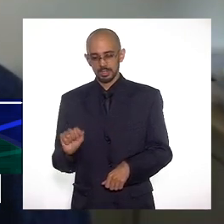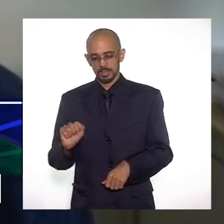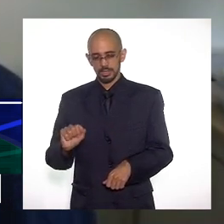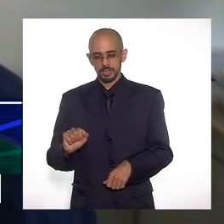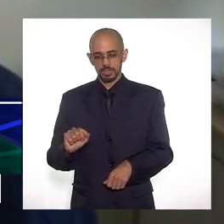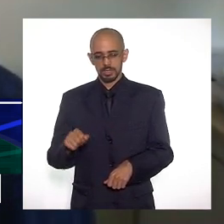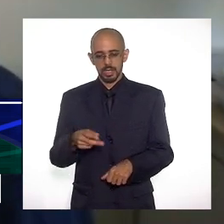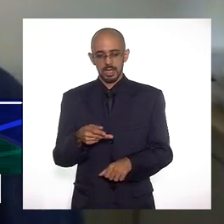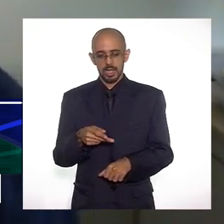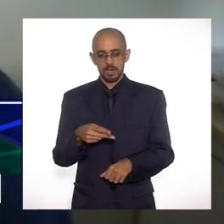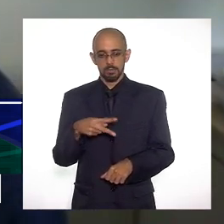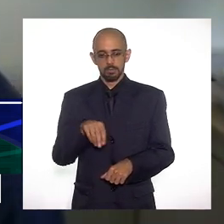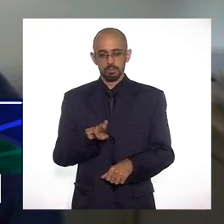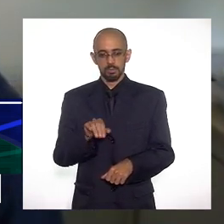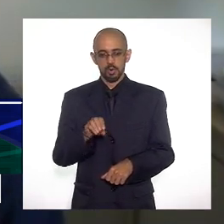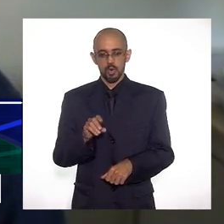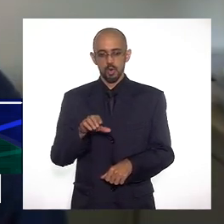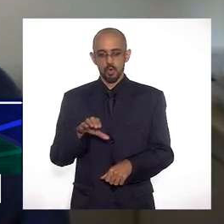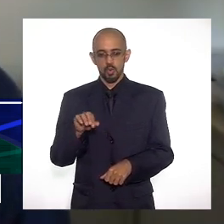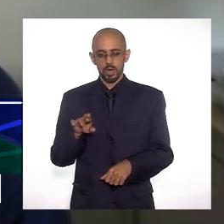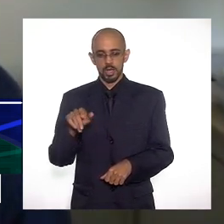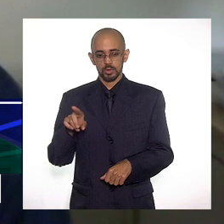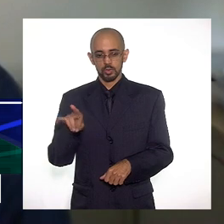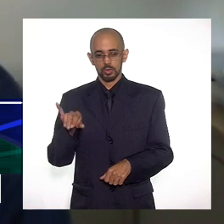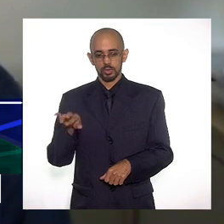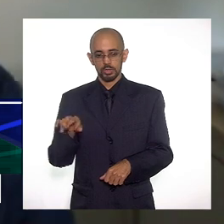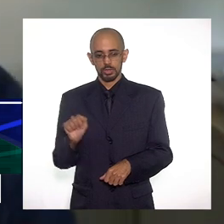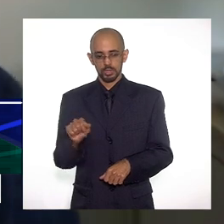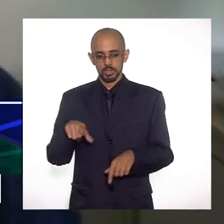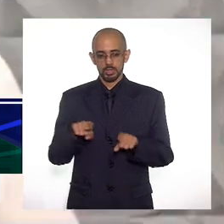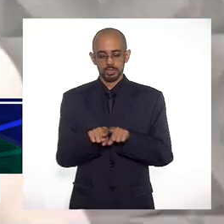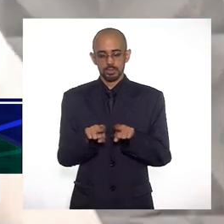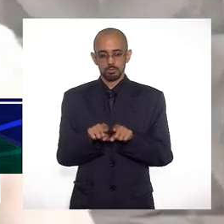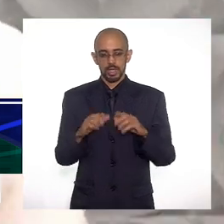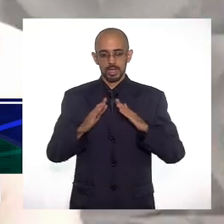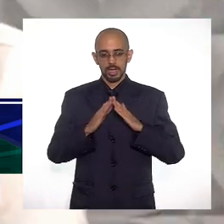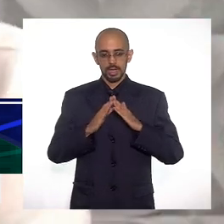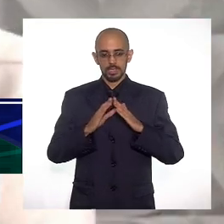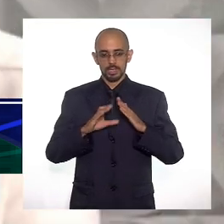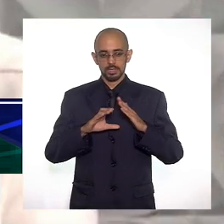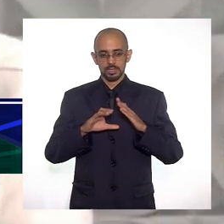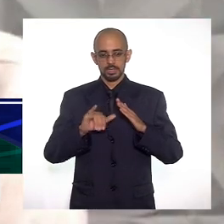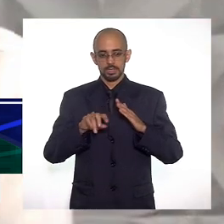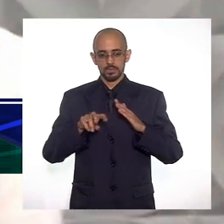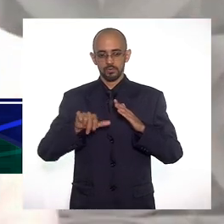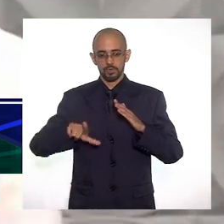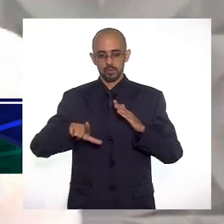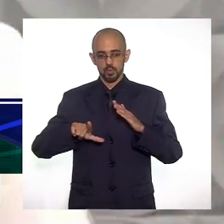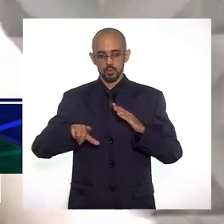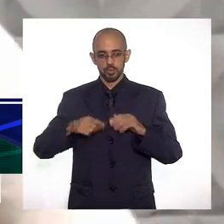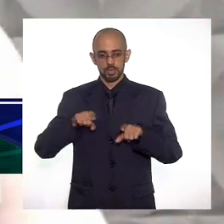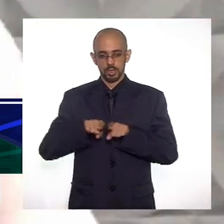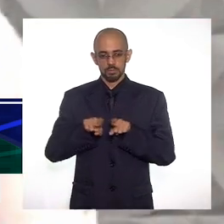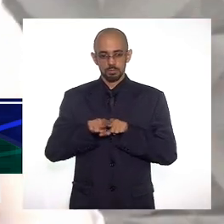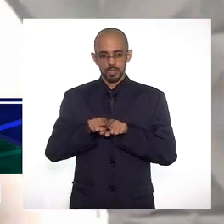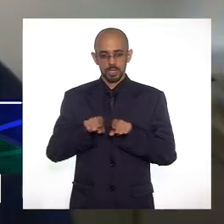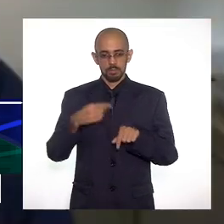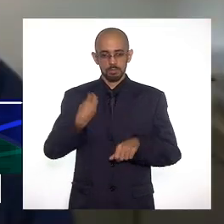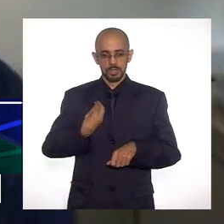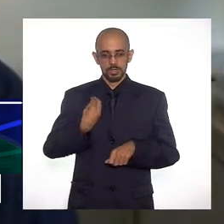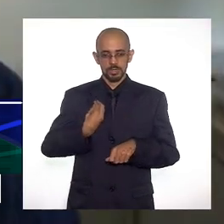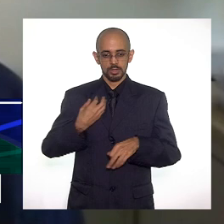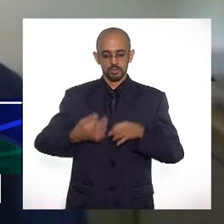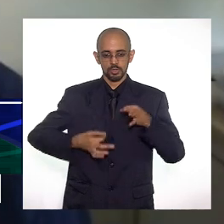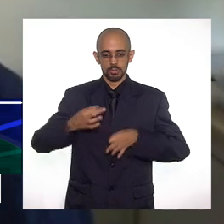Procuradoria-Geral do Estado e Casa Civil. Presentes ainda Tribunal